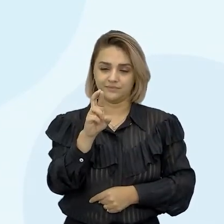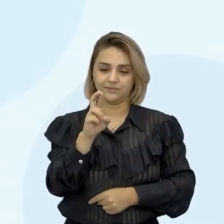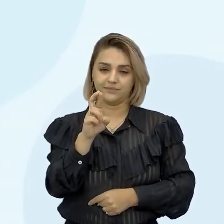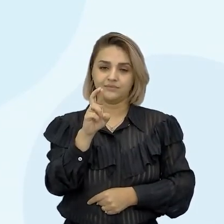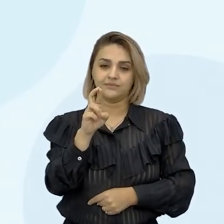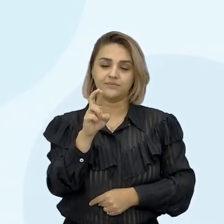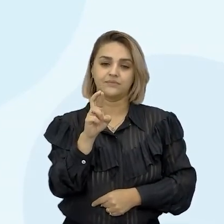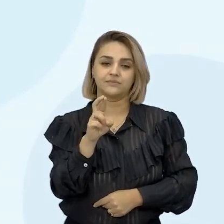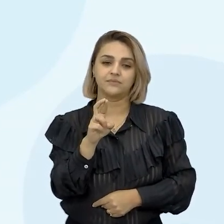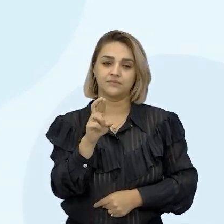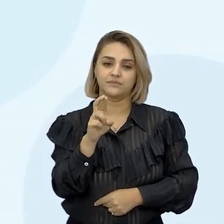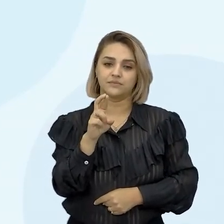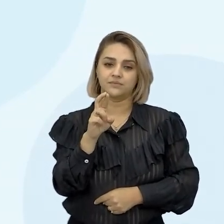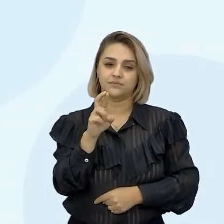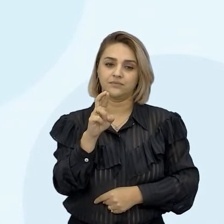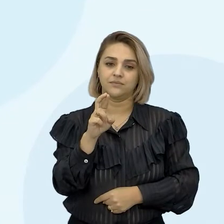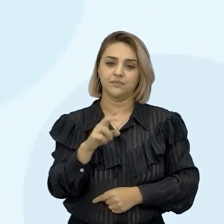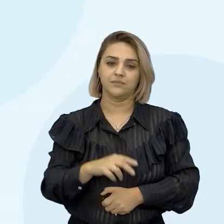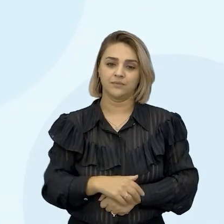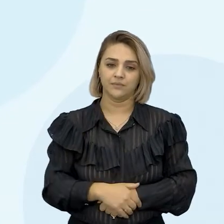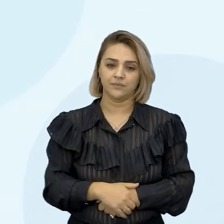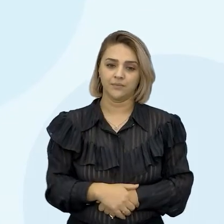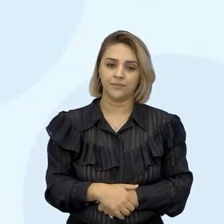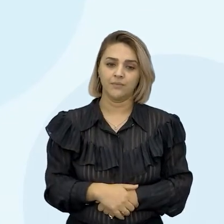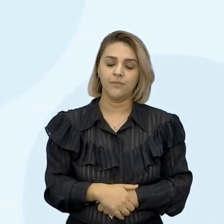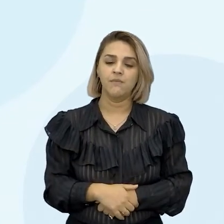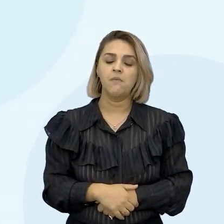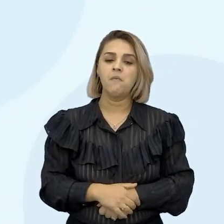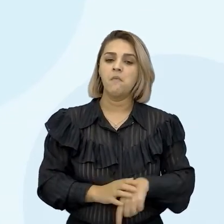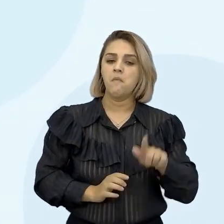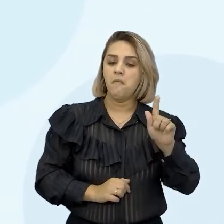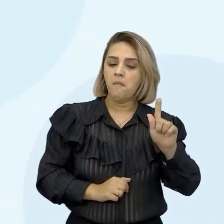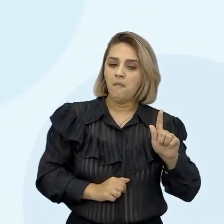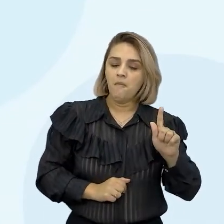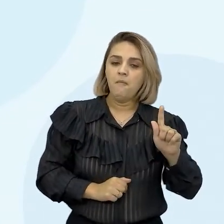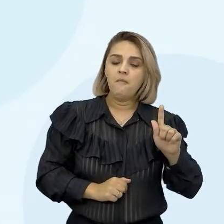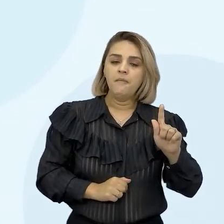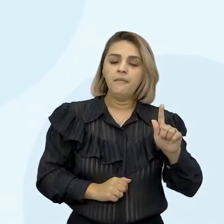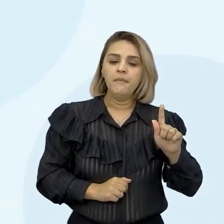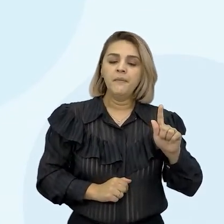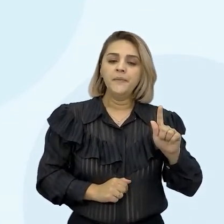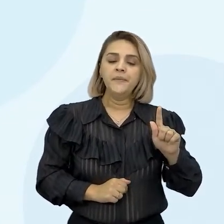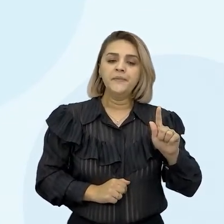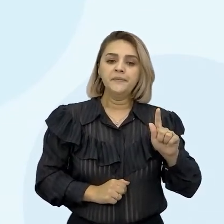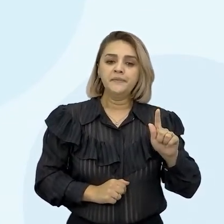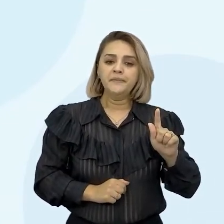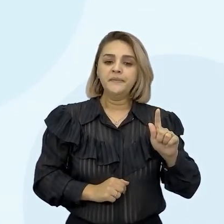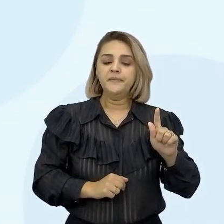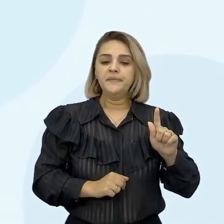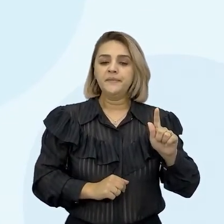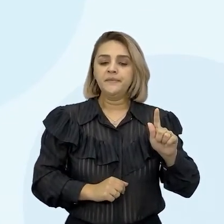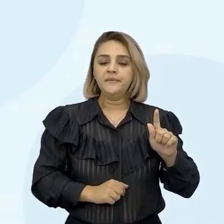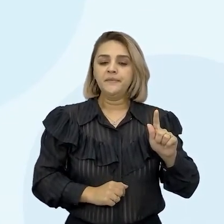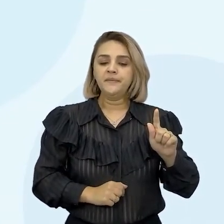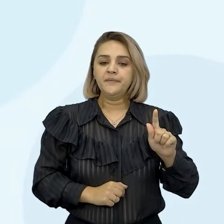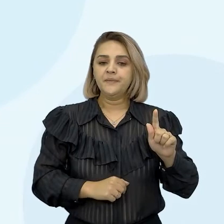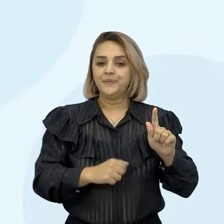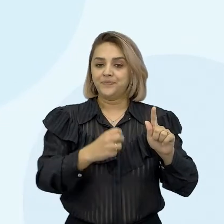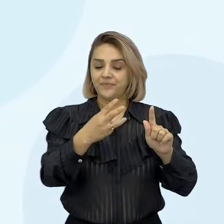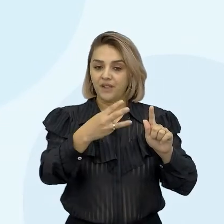o gerador E aí E aí